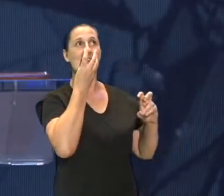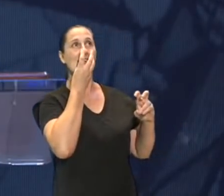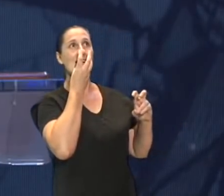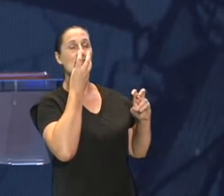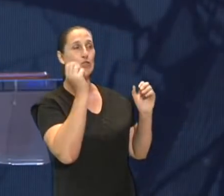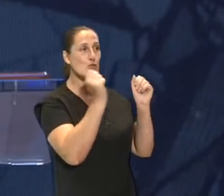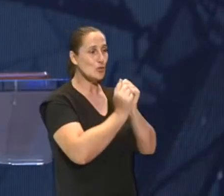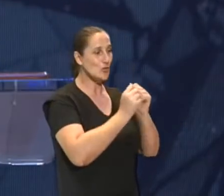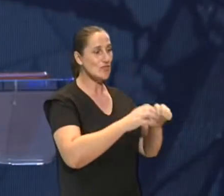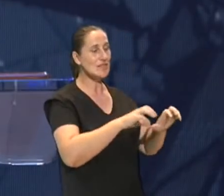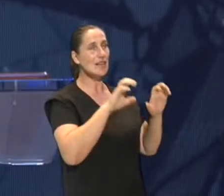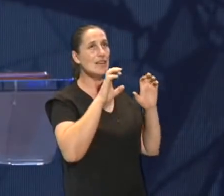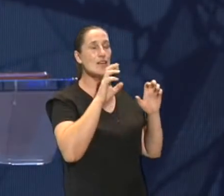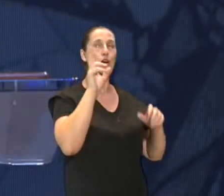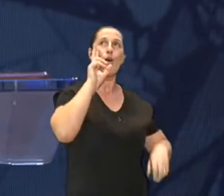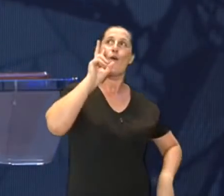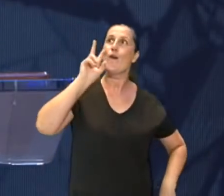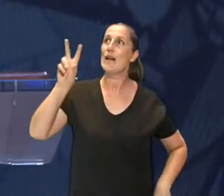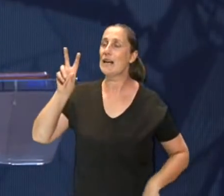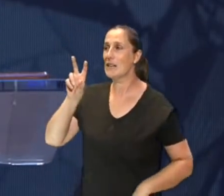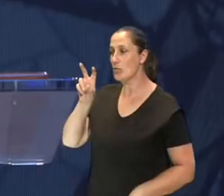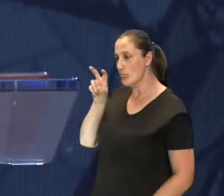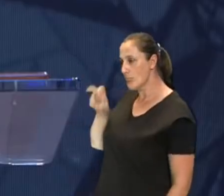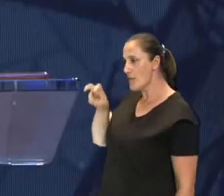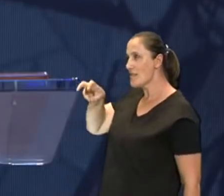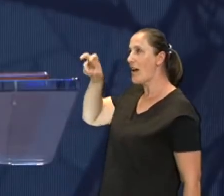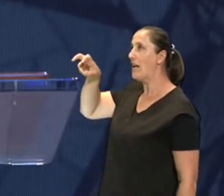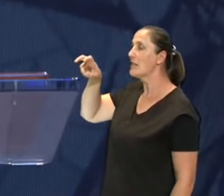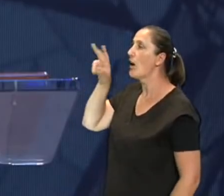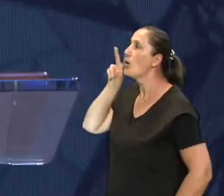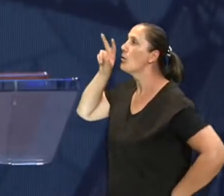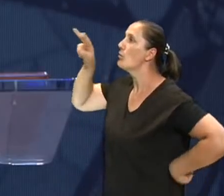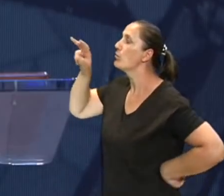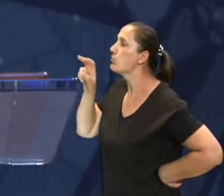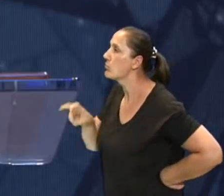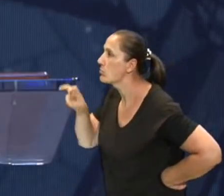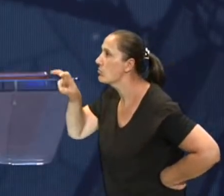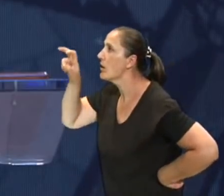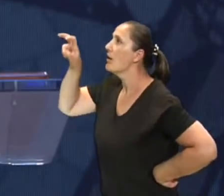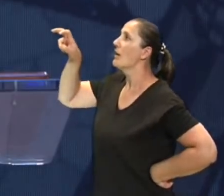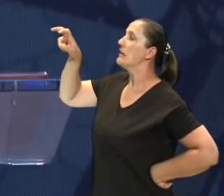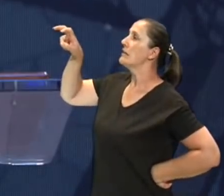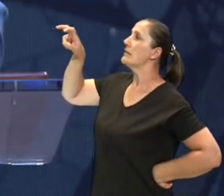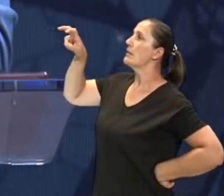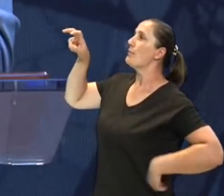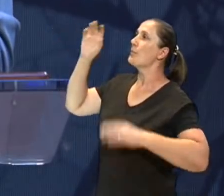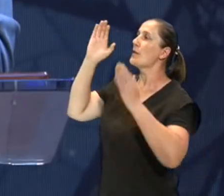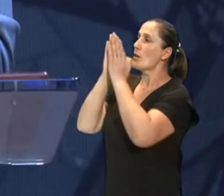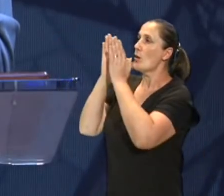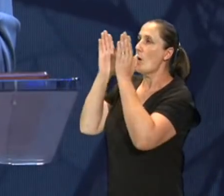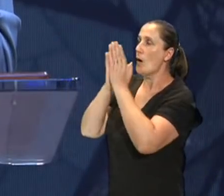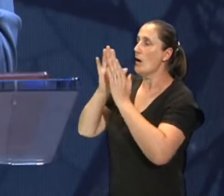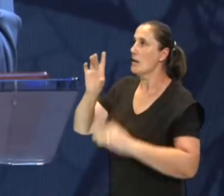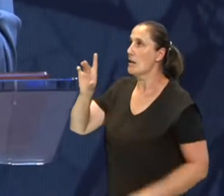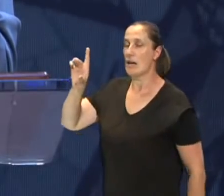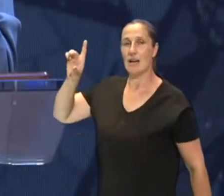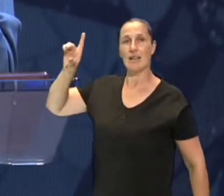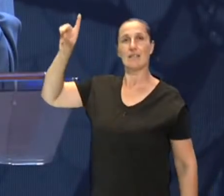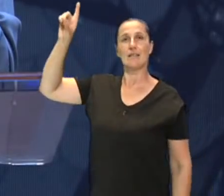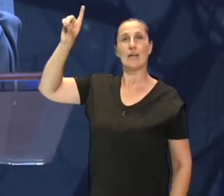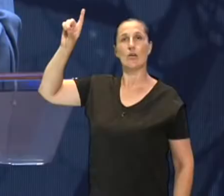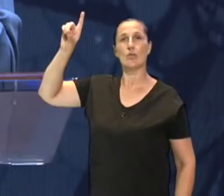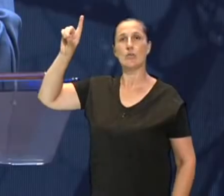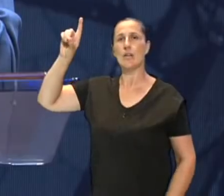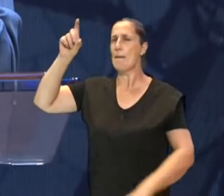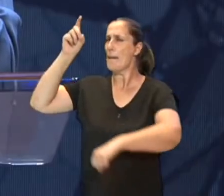para o relógio de sol, que são aquelas escadarias, e ele ora ao Senhor, e imediatamente o